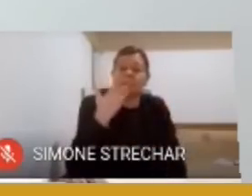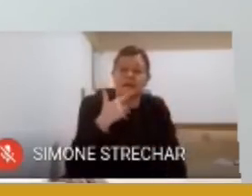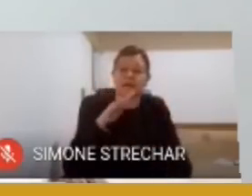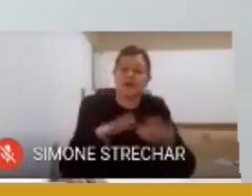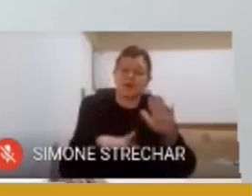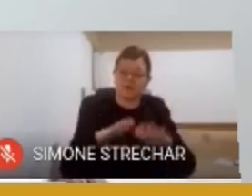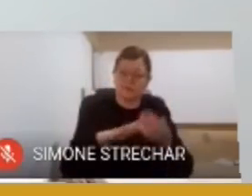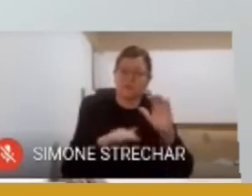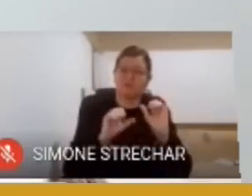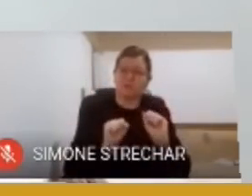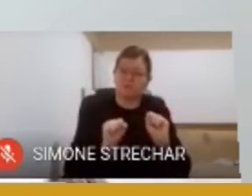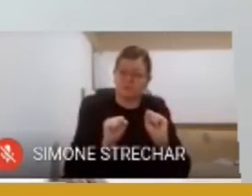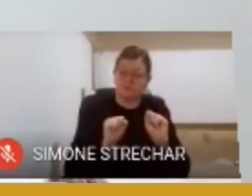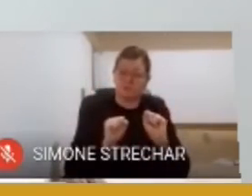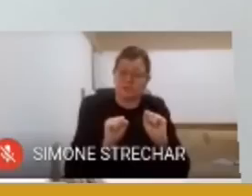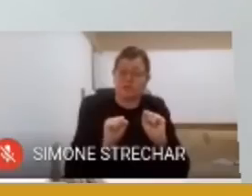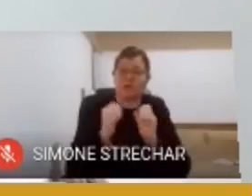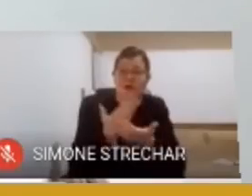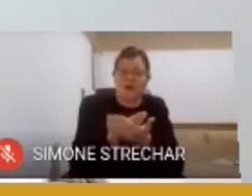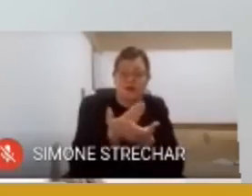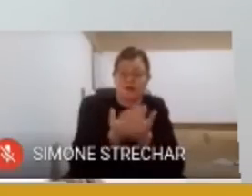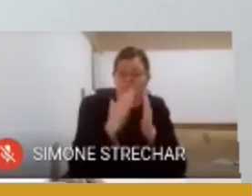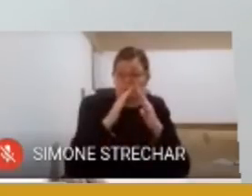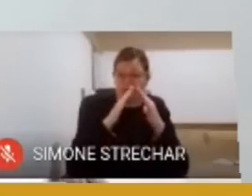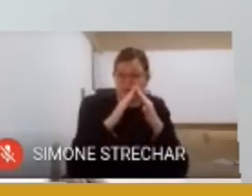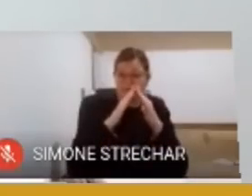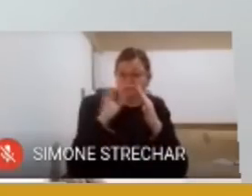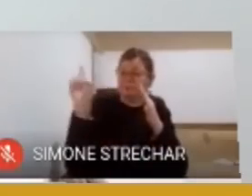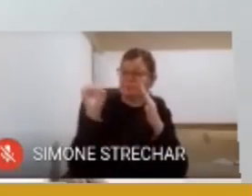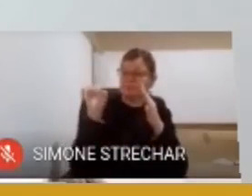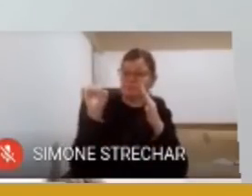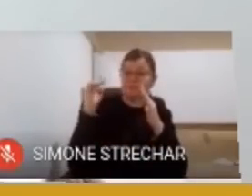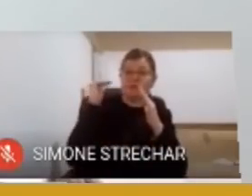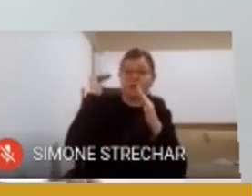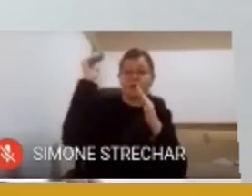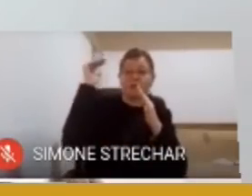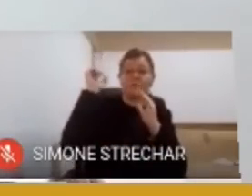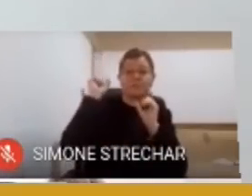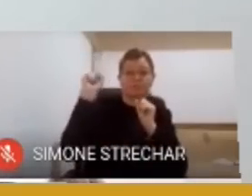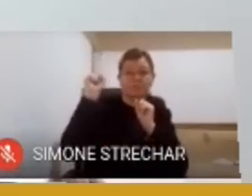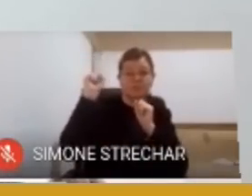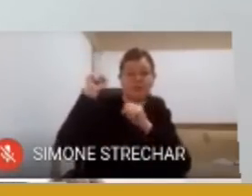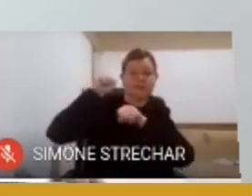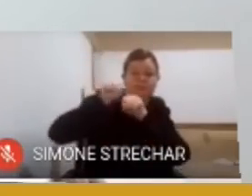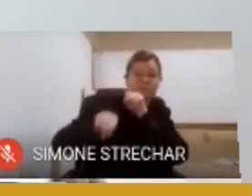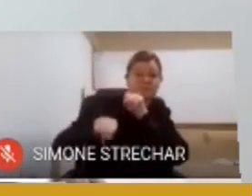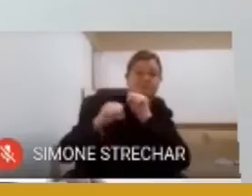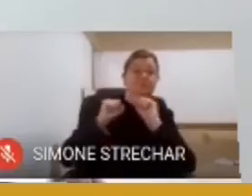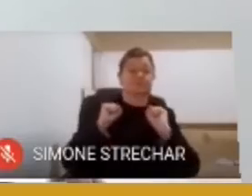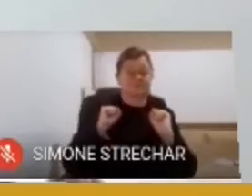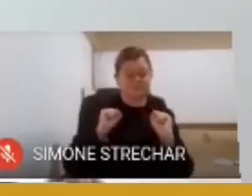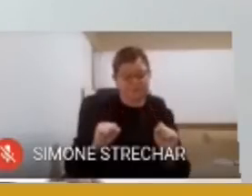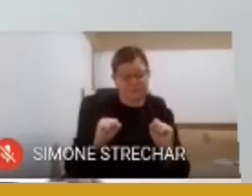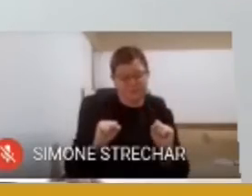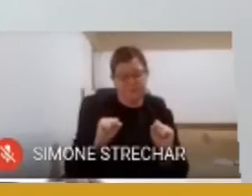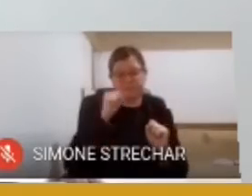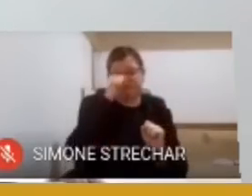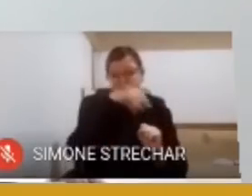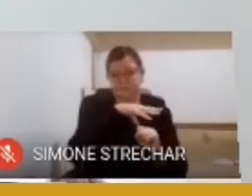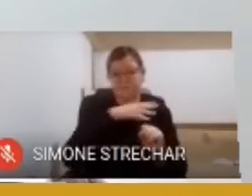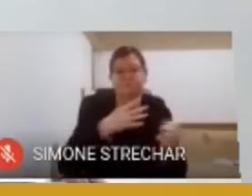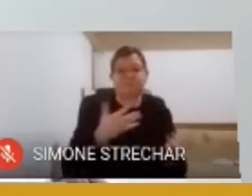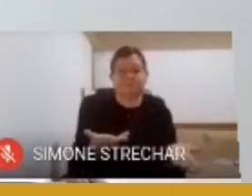abusadora, né? Então, se esse adulto, essa adulta, souber o posicionamento da escola, é fundamental